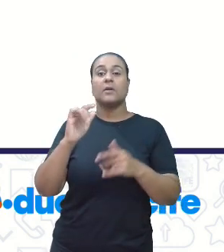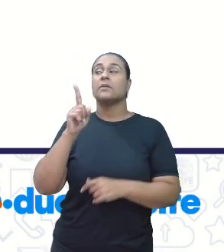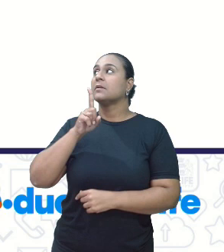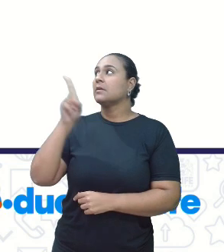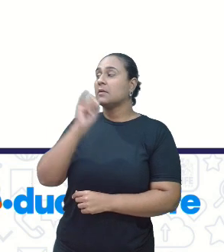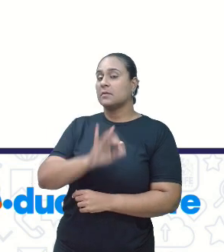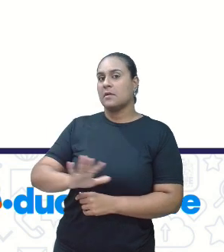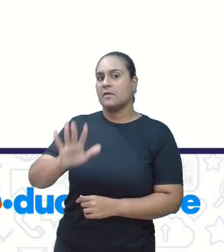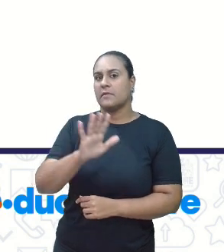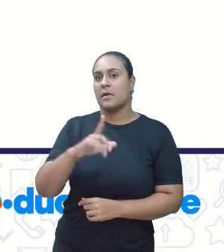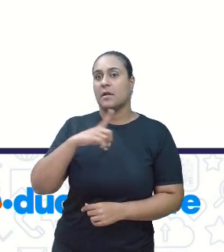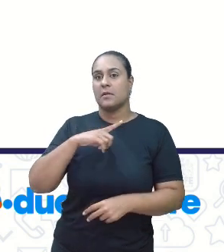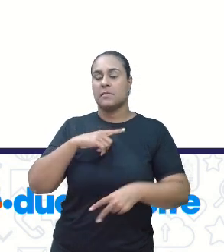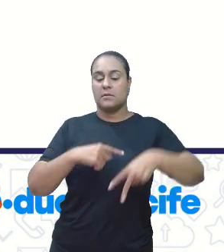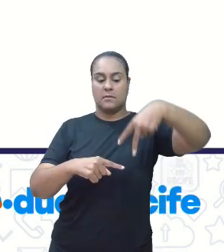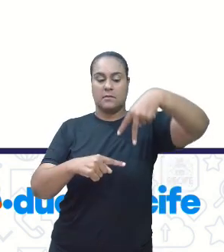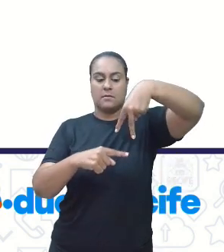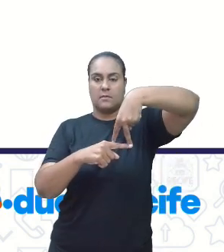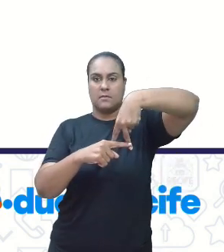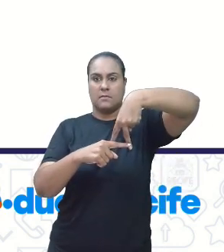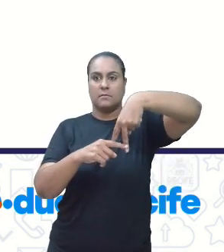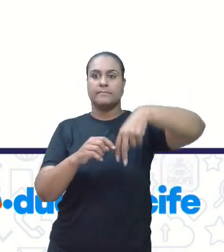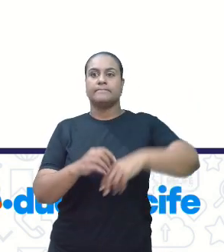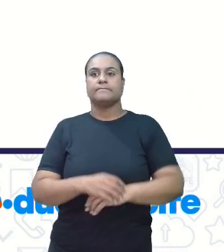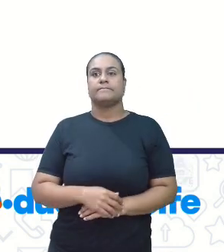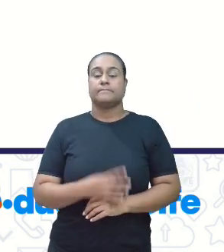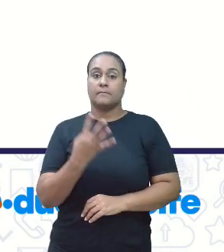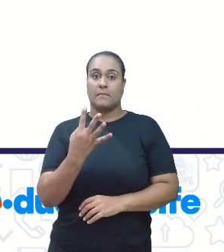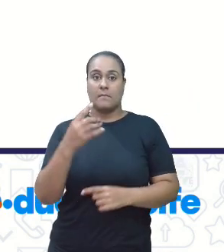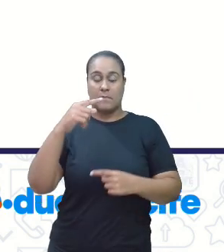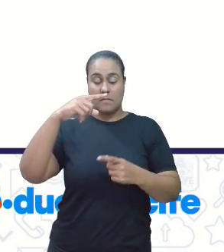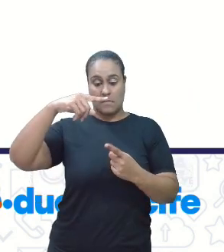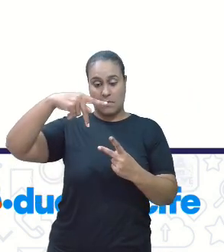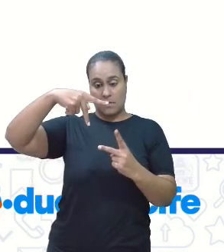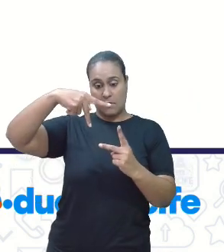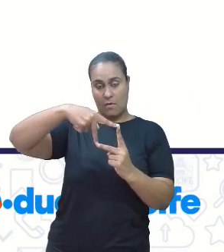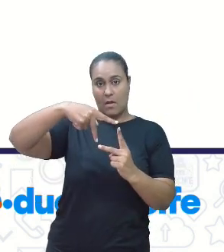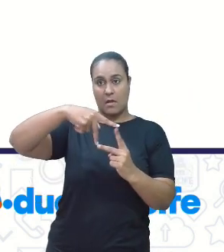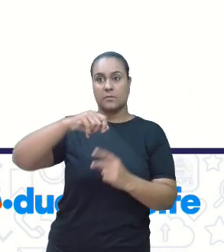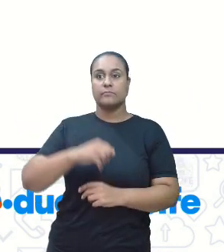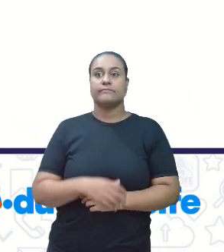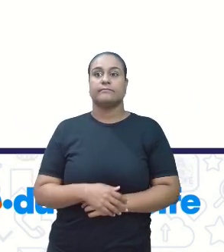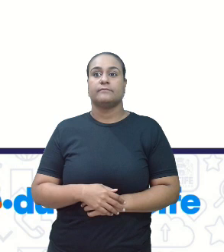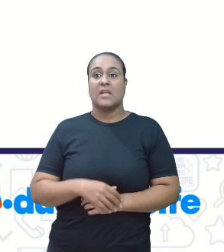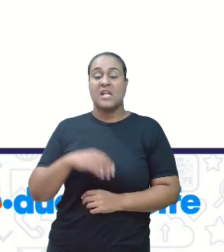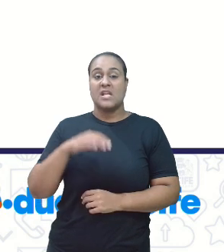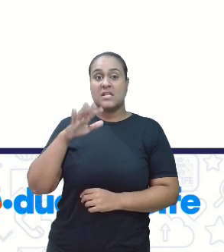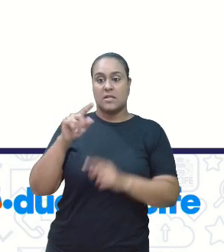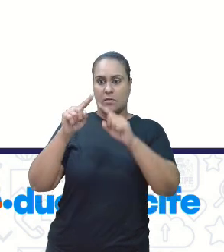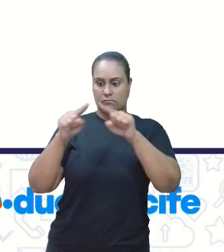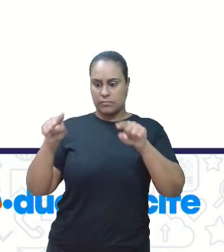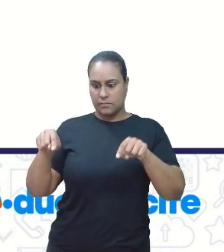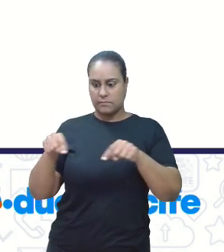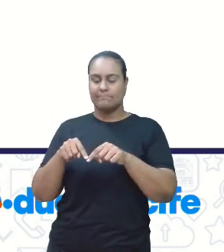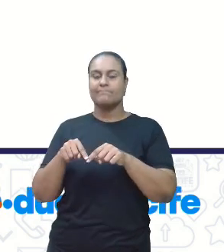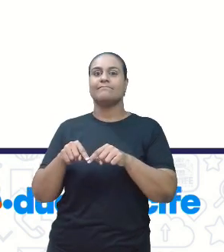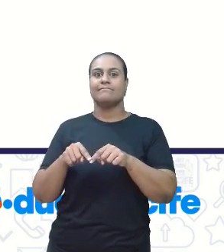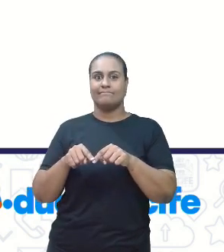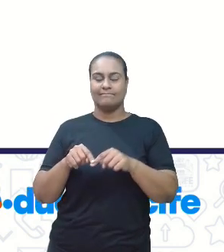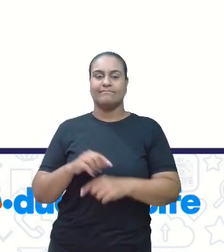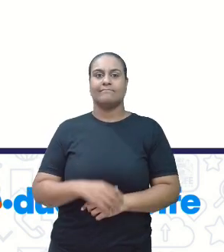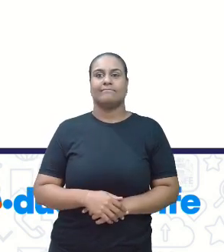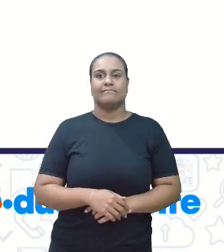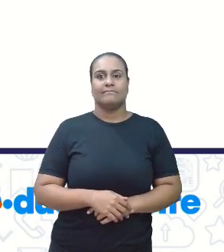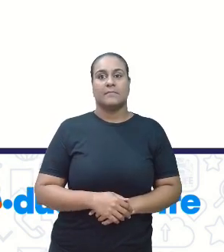figura ela tem 3 lados, a segunda figura ela tem 4 lados, a quinta figura ela tem 5 lados, tá